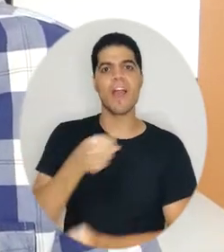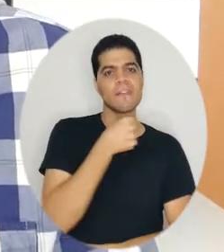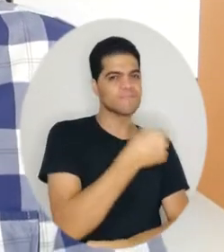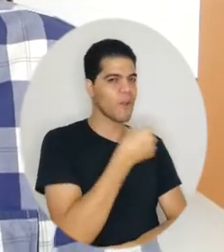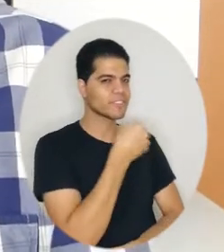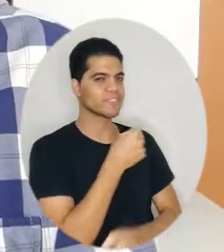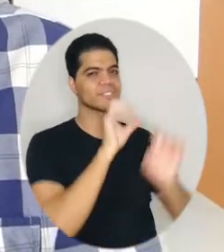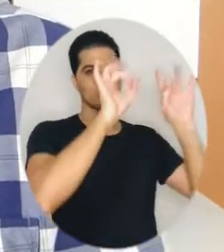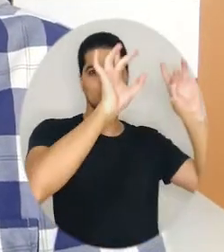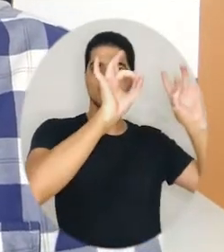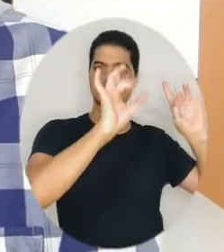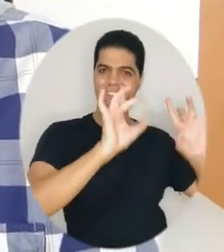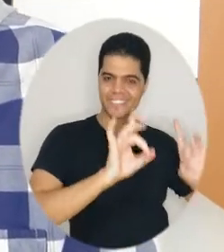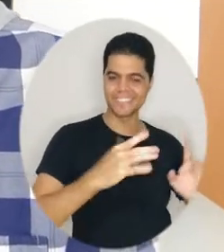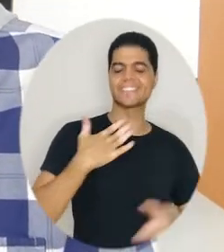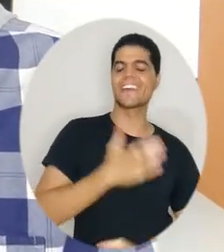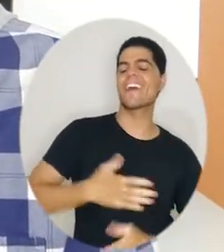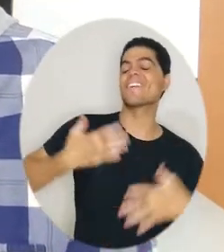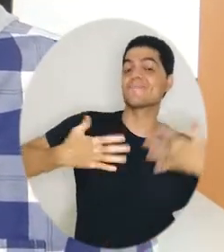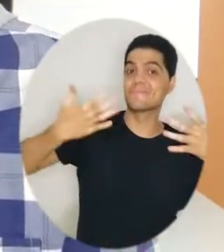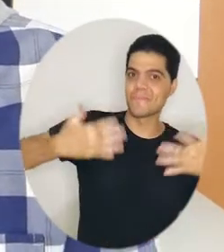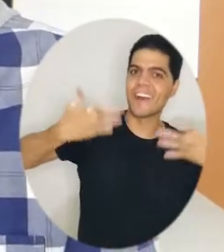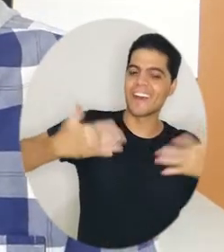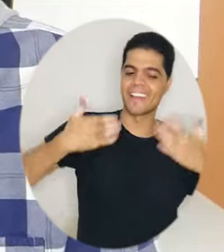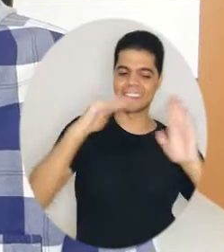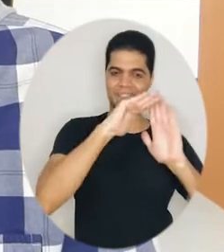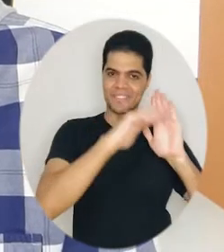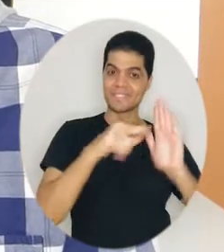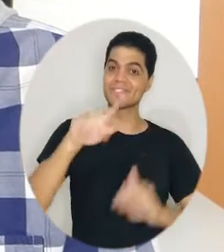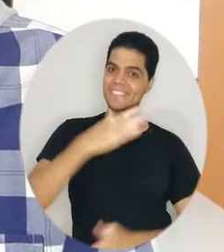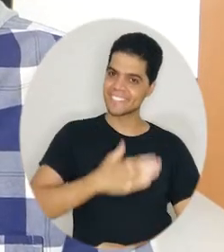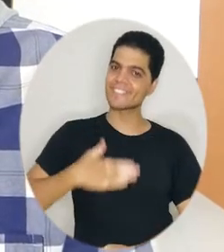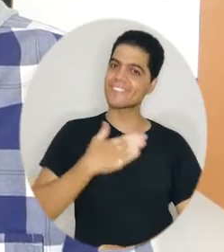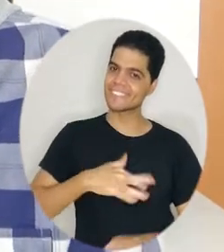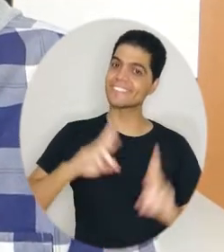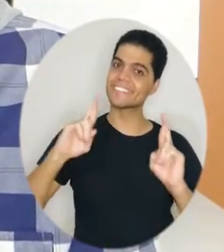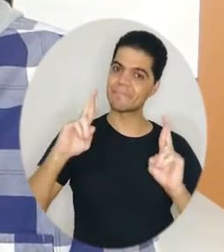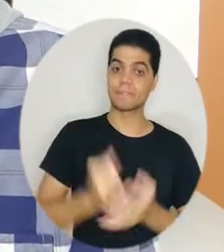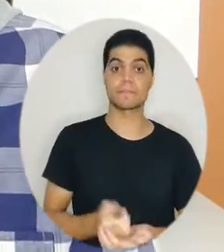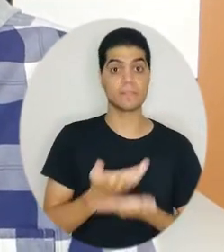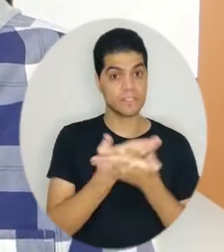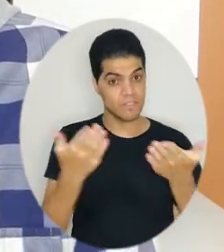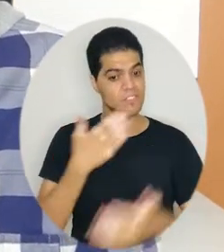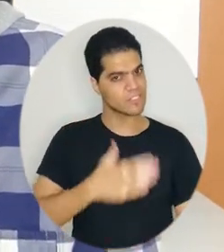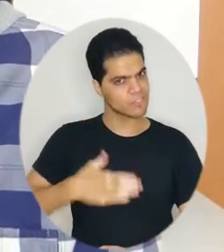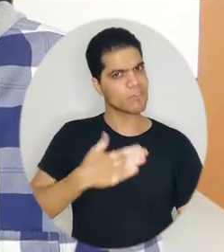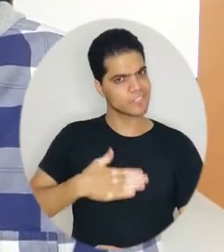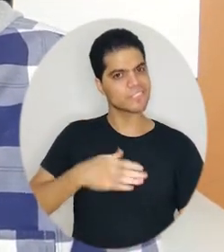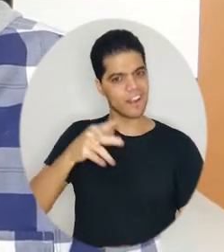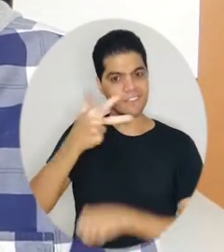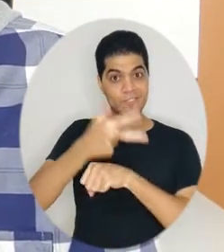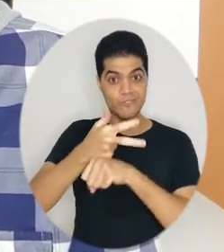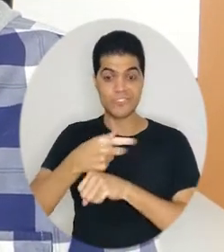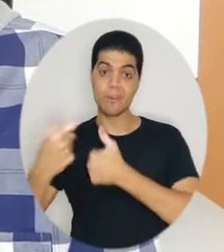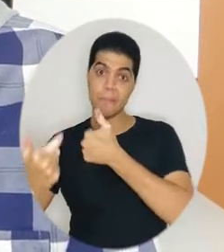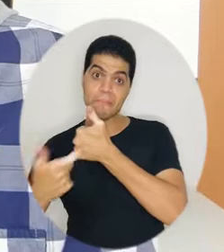especial nós estamos muito contentes com essa playlist e a gente espera que vocês também estejam gostando Caso vocês tenham gostado do vídeo você podem